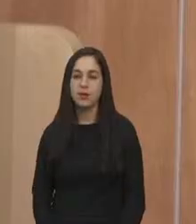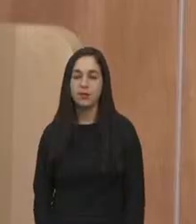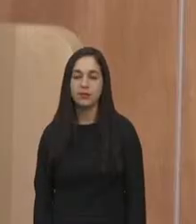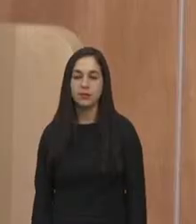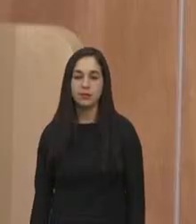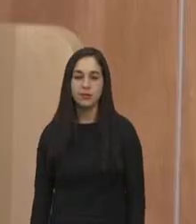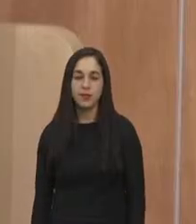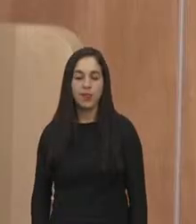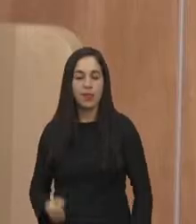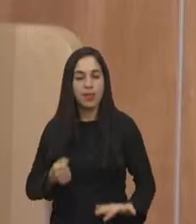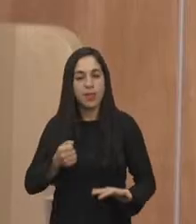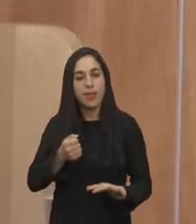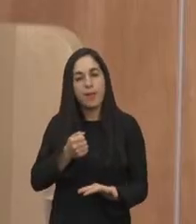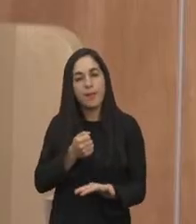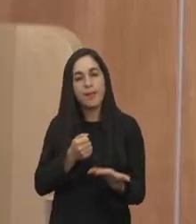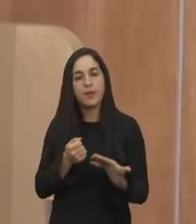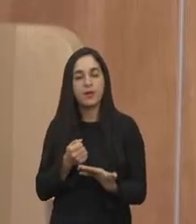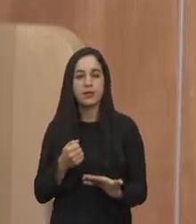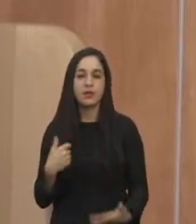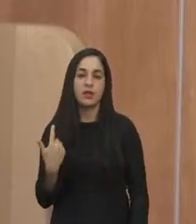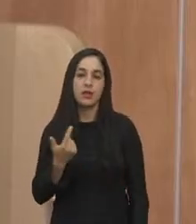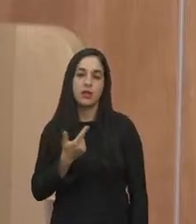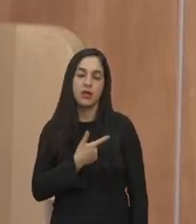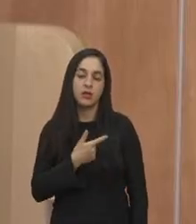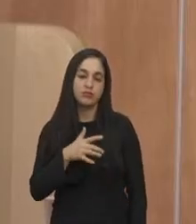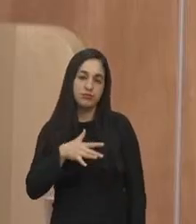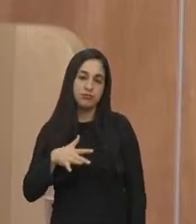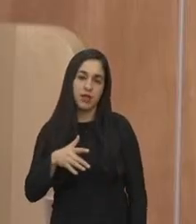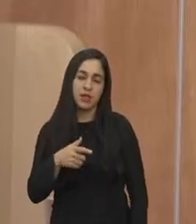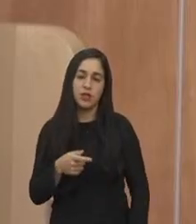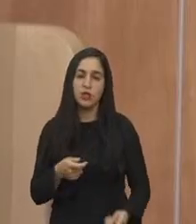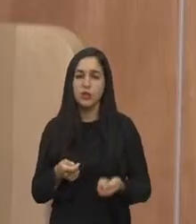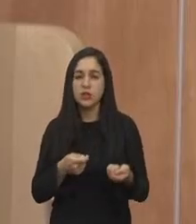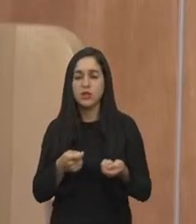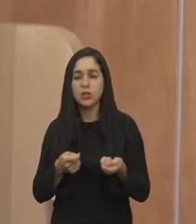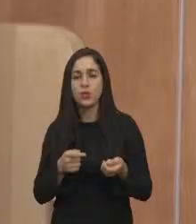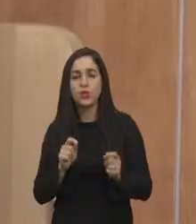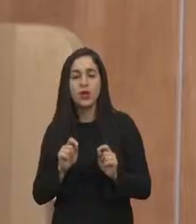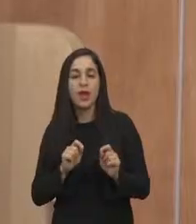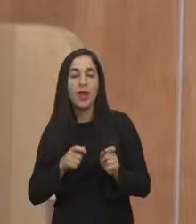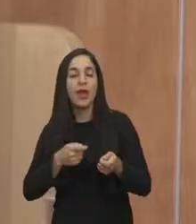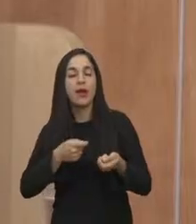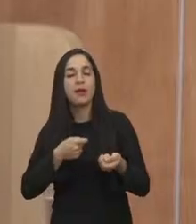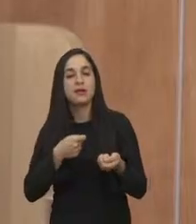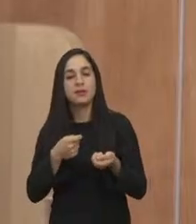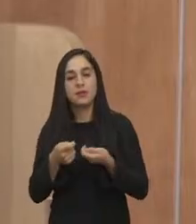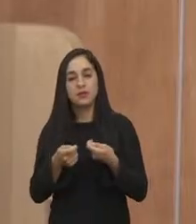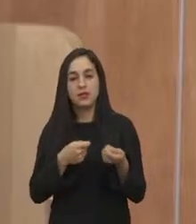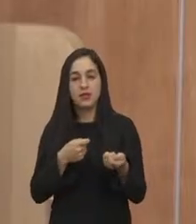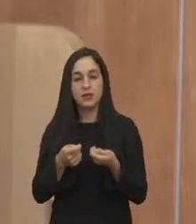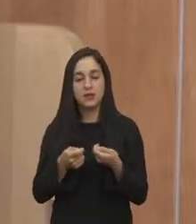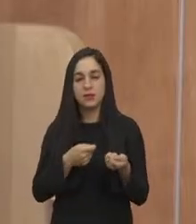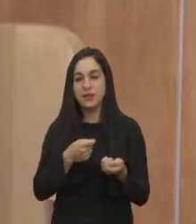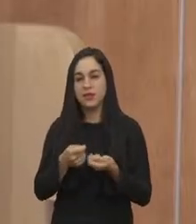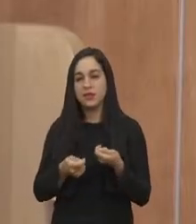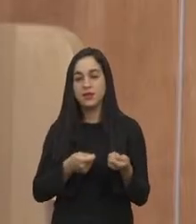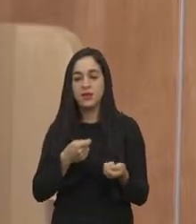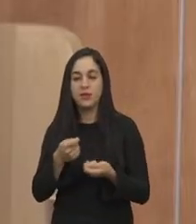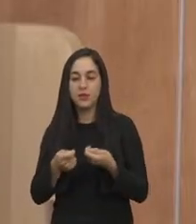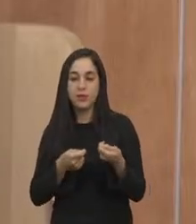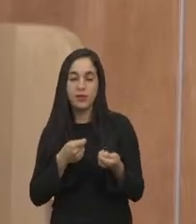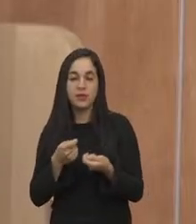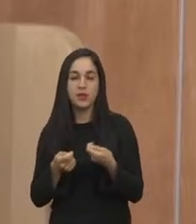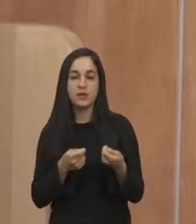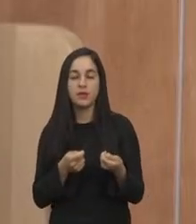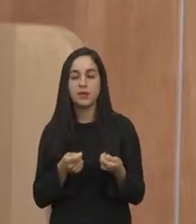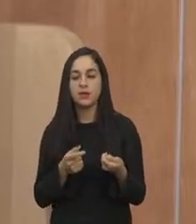a base da nossa área de gestão são administradores e, no meu caso, a engenharia de